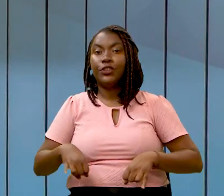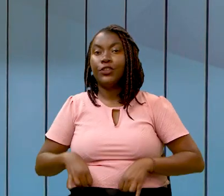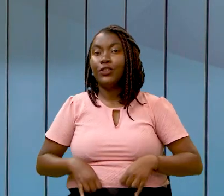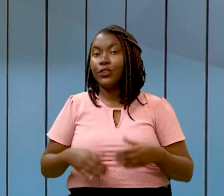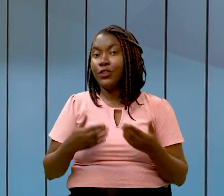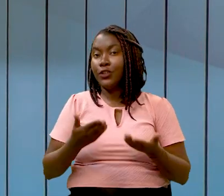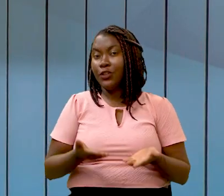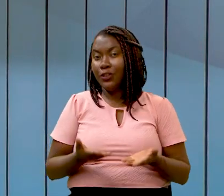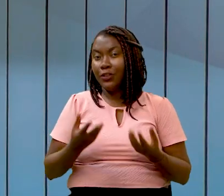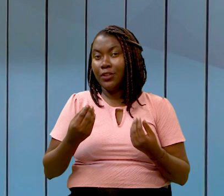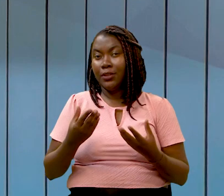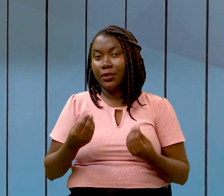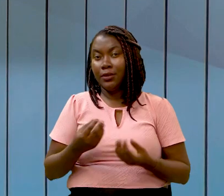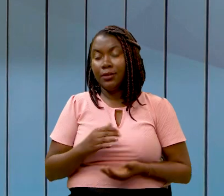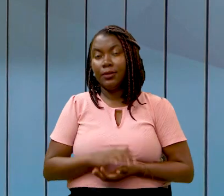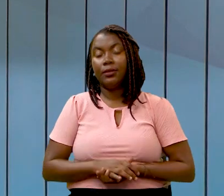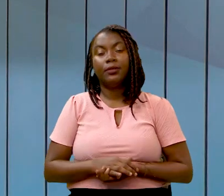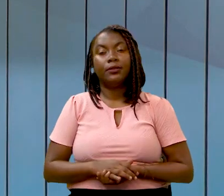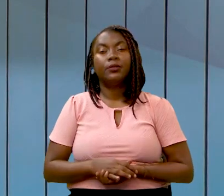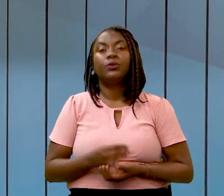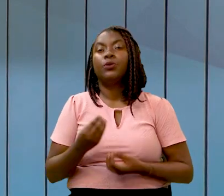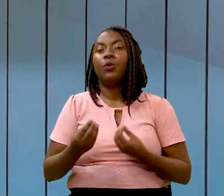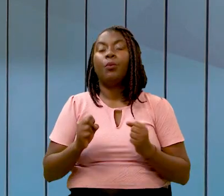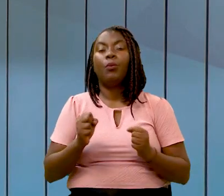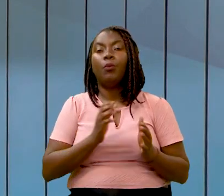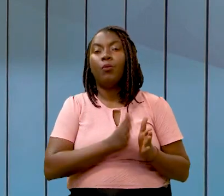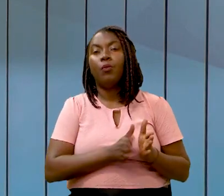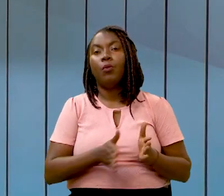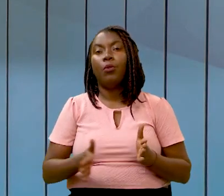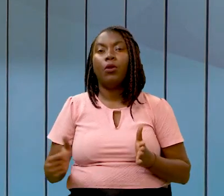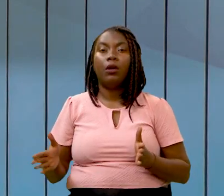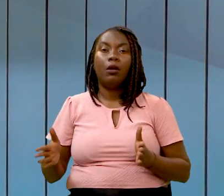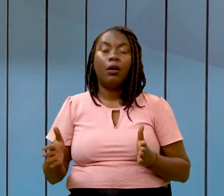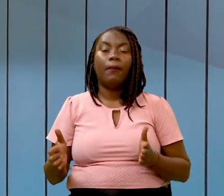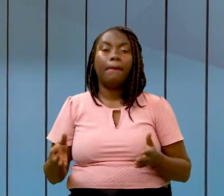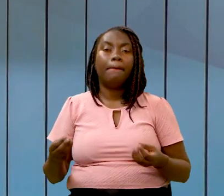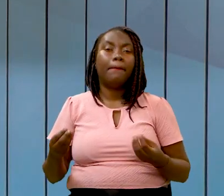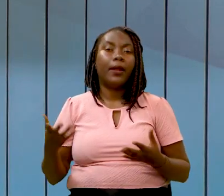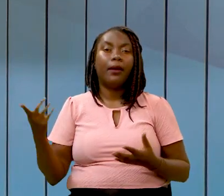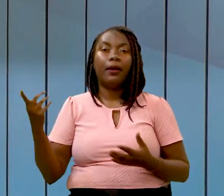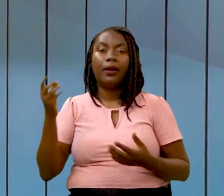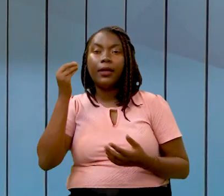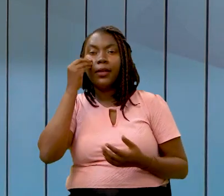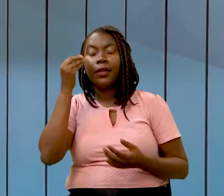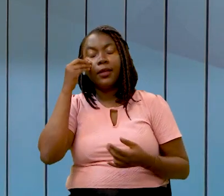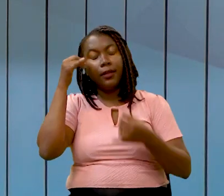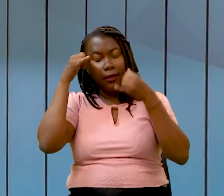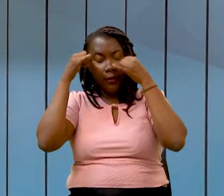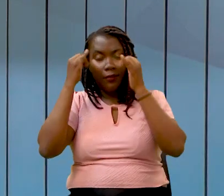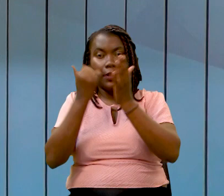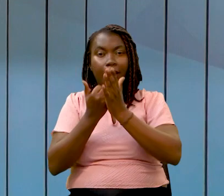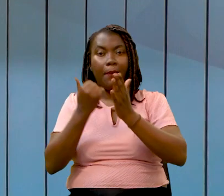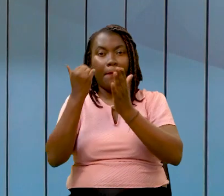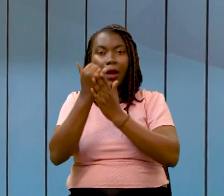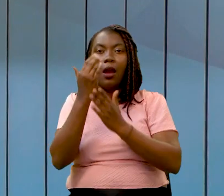né? Bastante. Aí, como que ela pode se organizar para tentar evitar ao máximo,